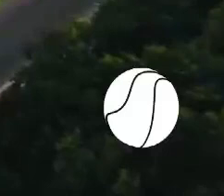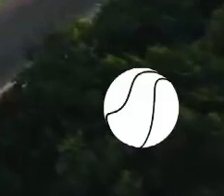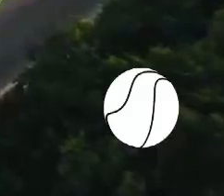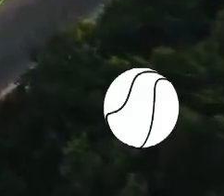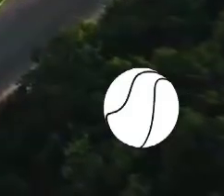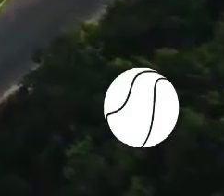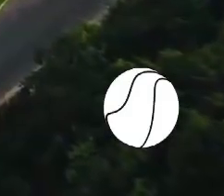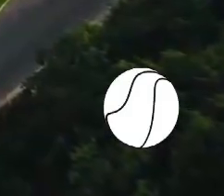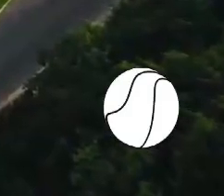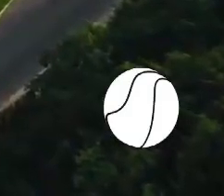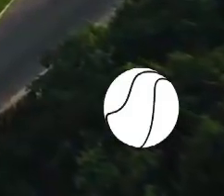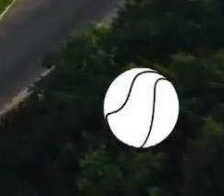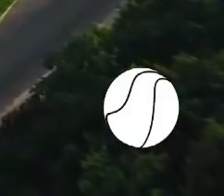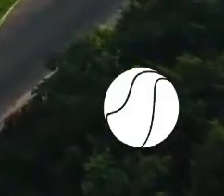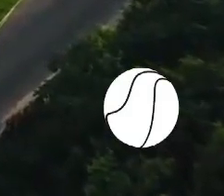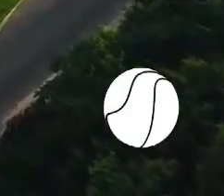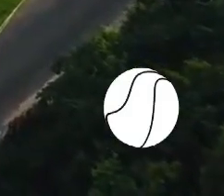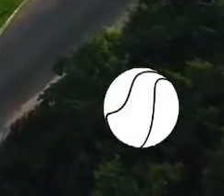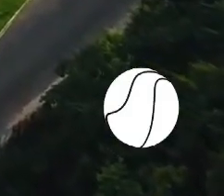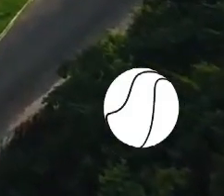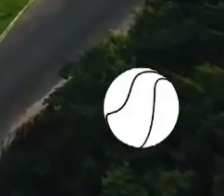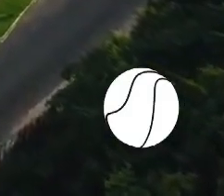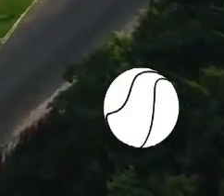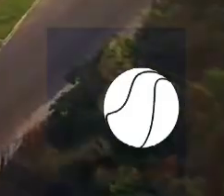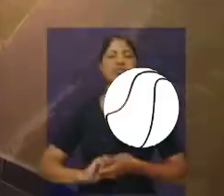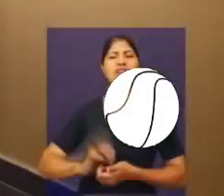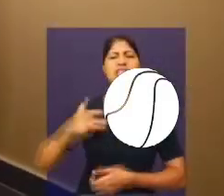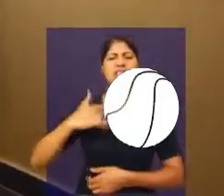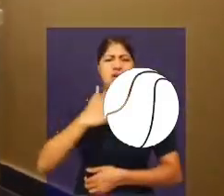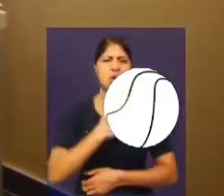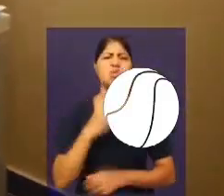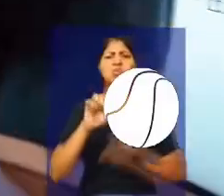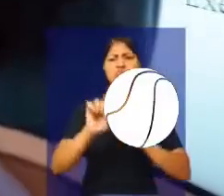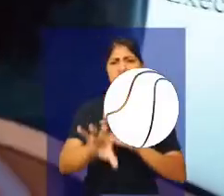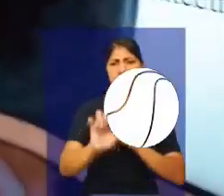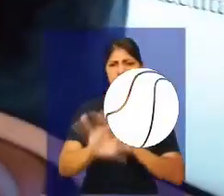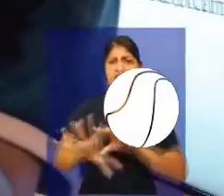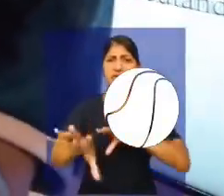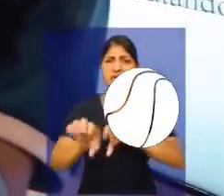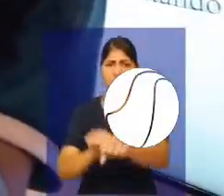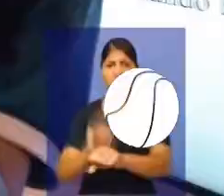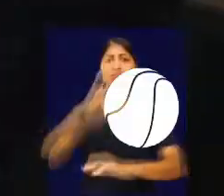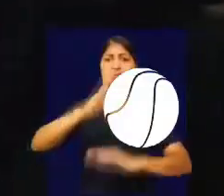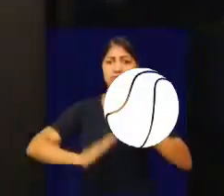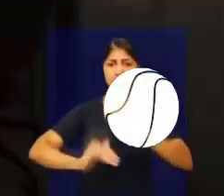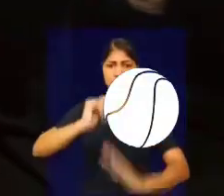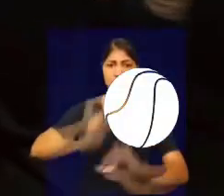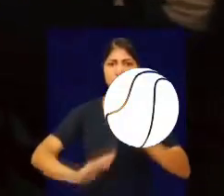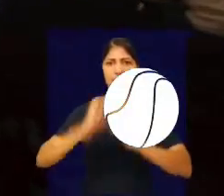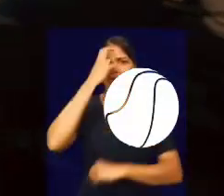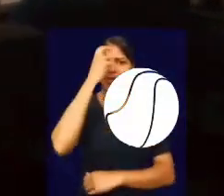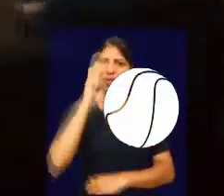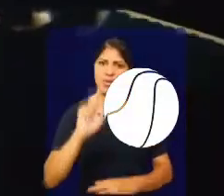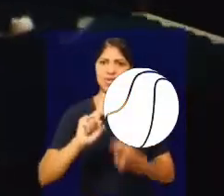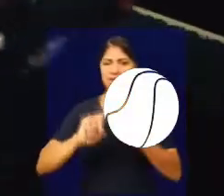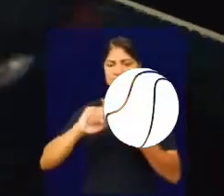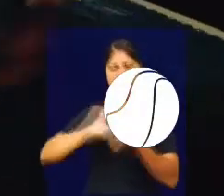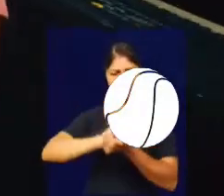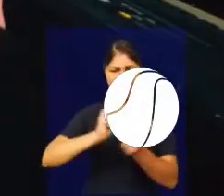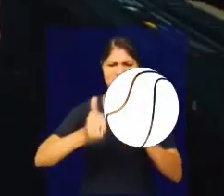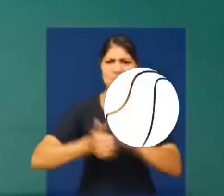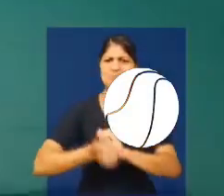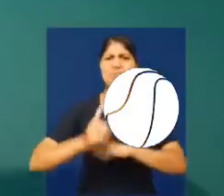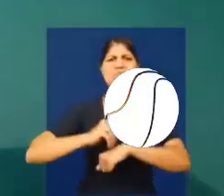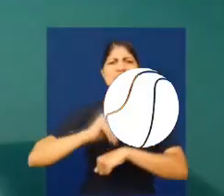próximos meses ter a realização desses serviços, atendendo a necessidade da comunidade e ajudando o nosso povo, que é isso que a